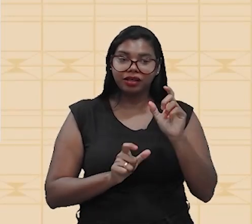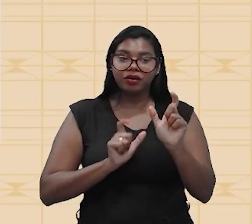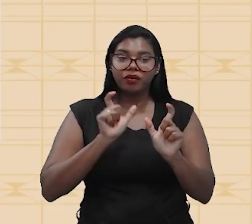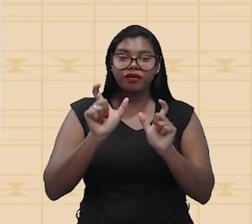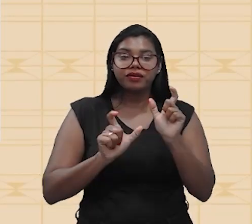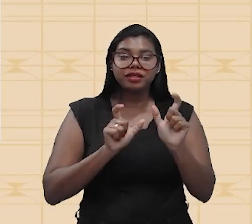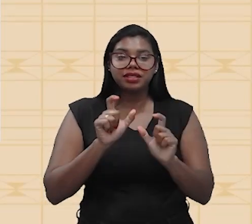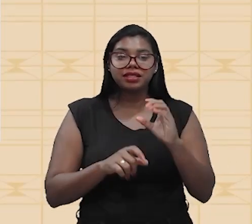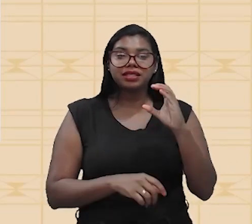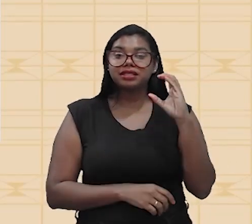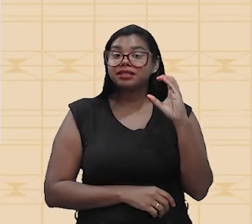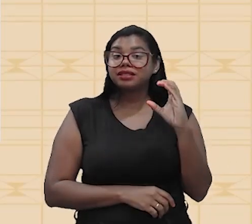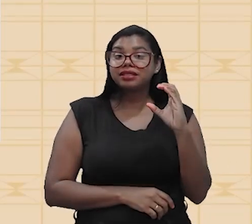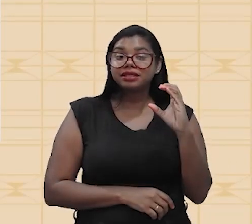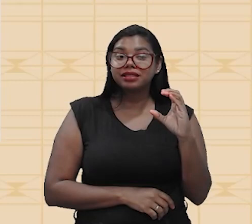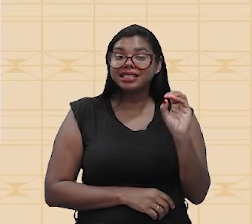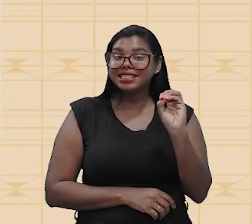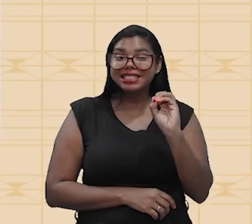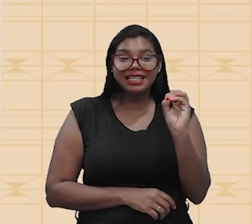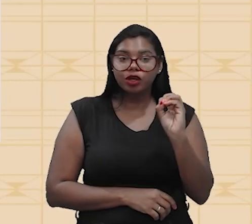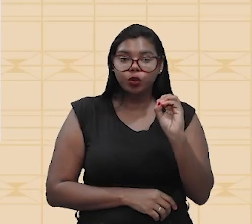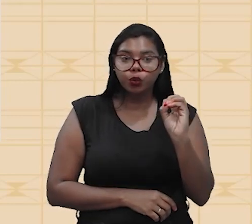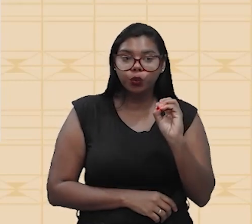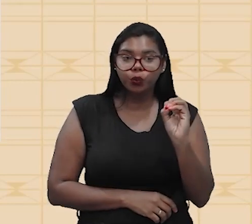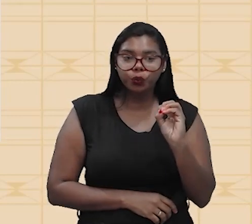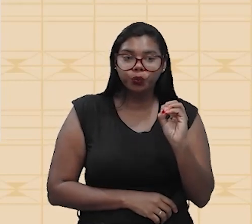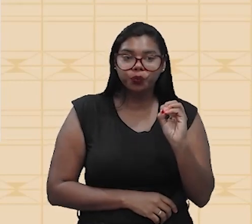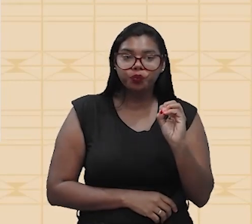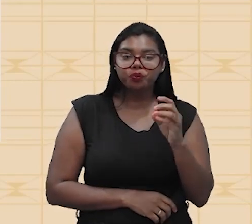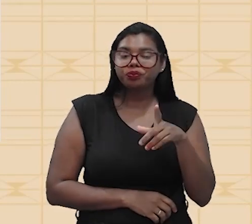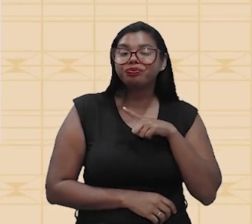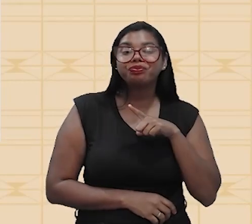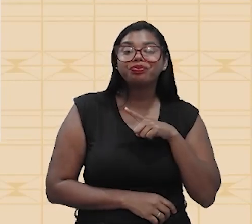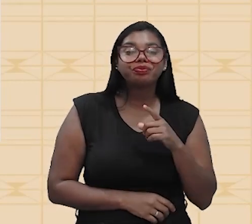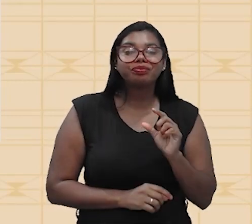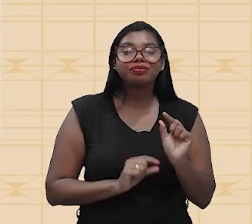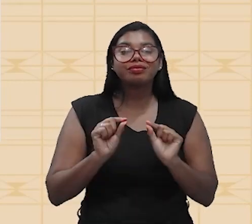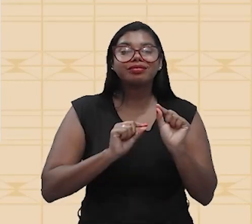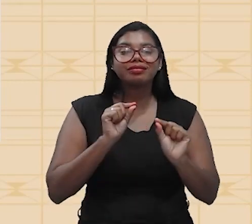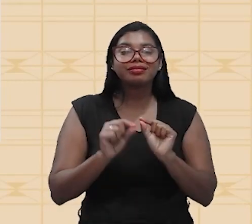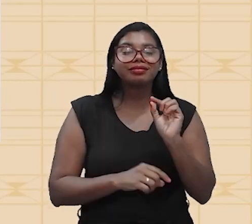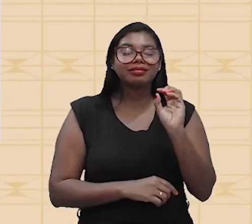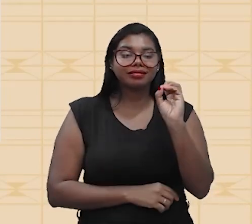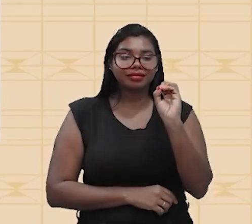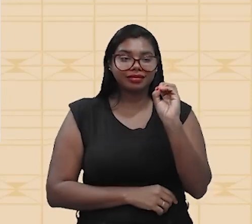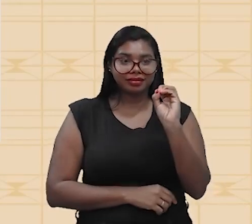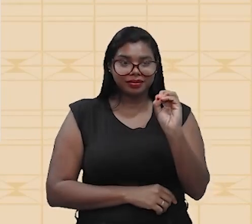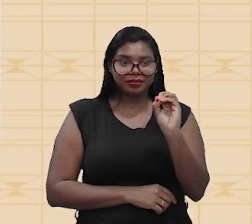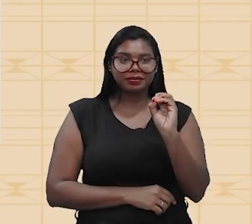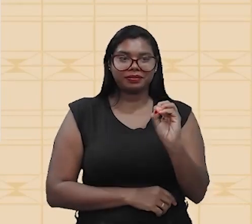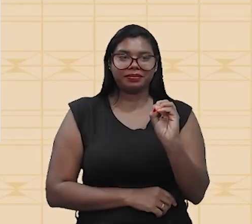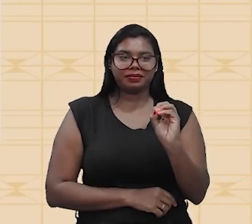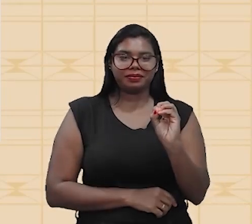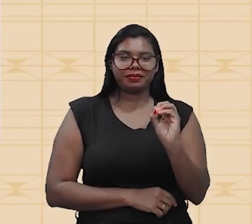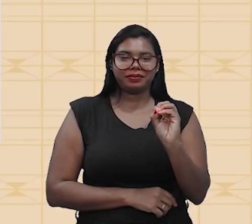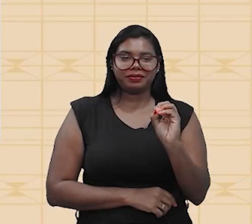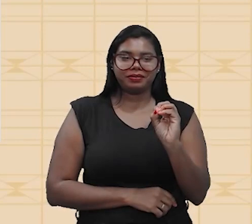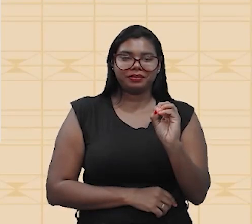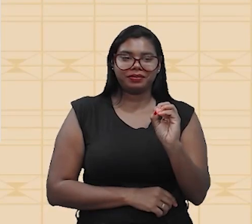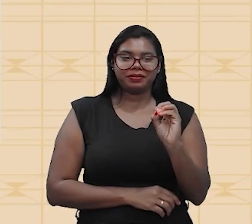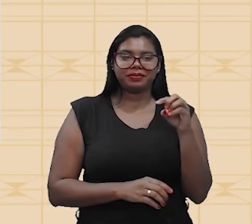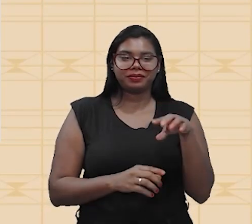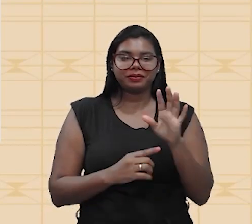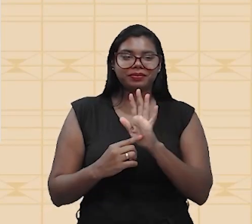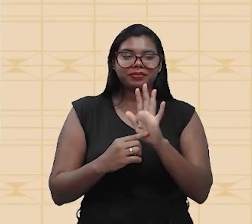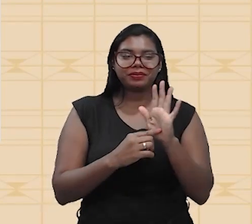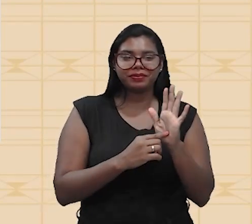vale quanto? 0. O que eu tenho dessa lição? O 0 é o ponto de intersecção da parábola com o